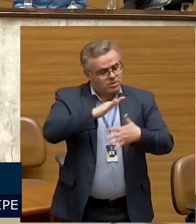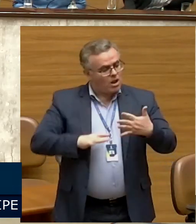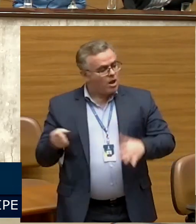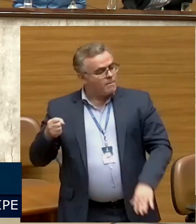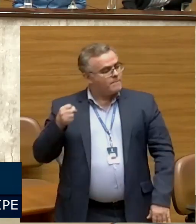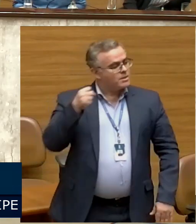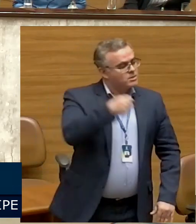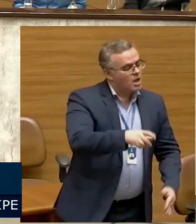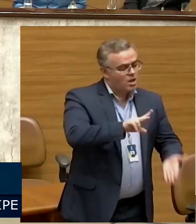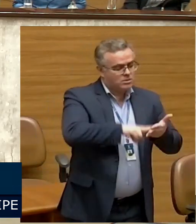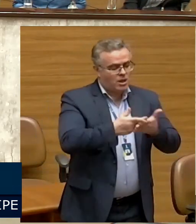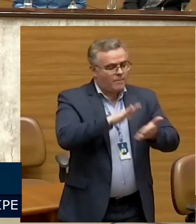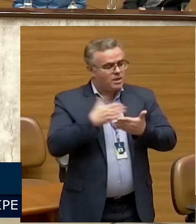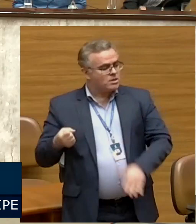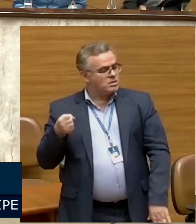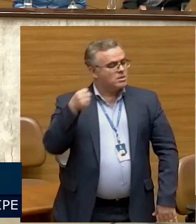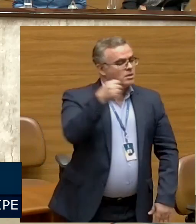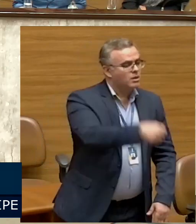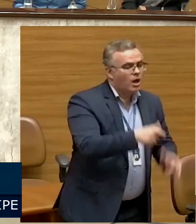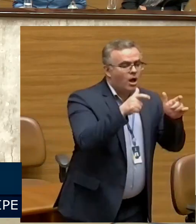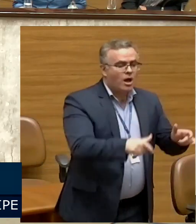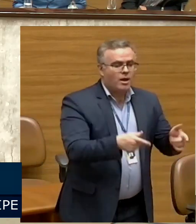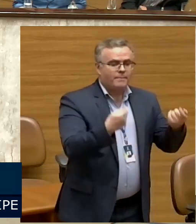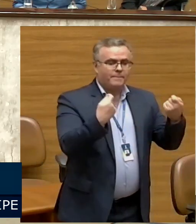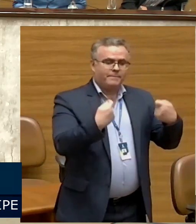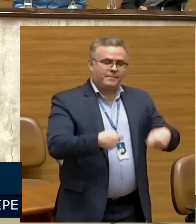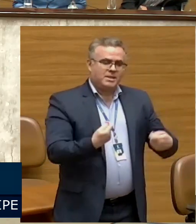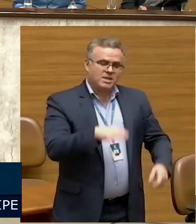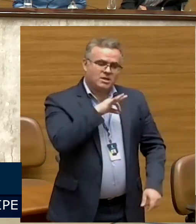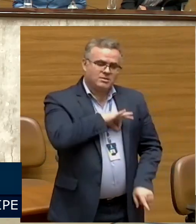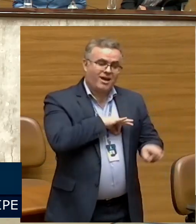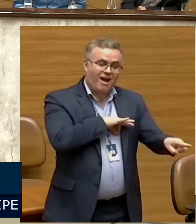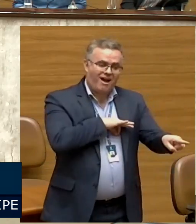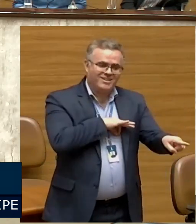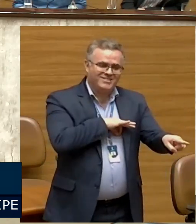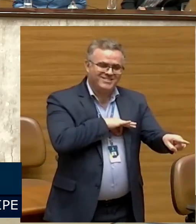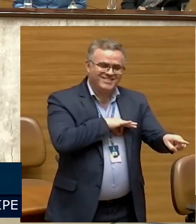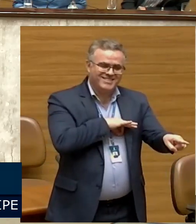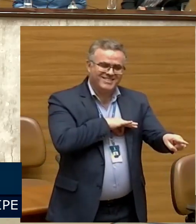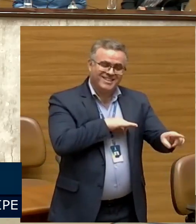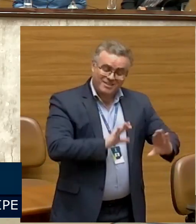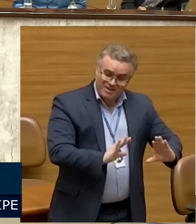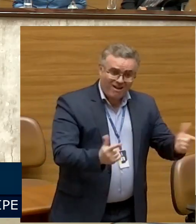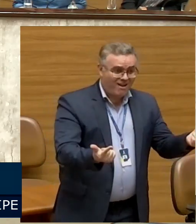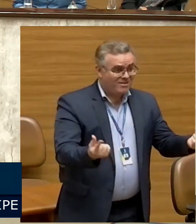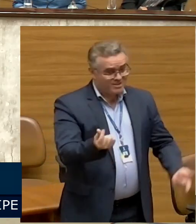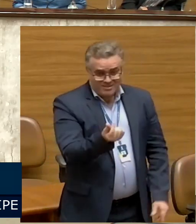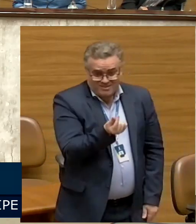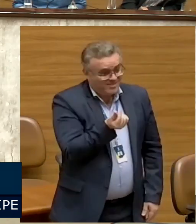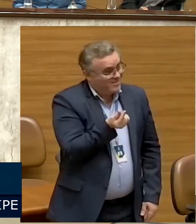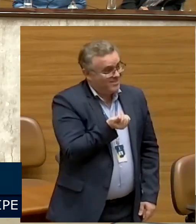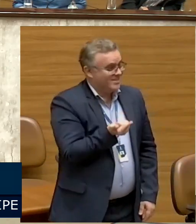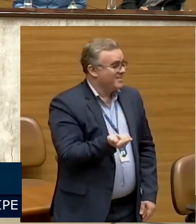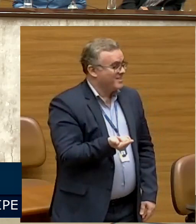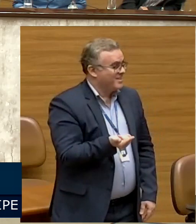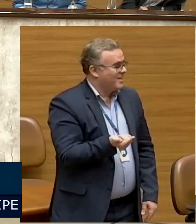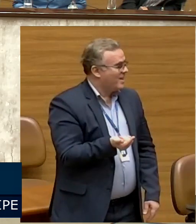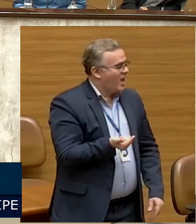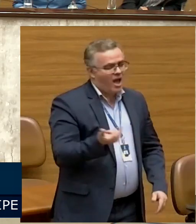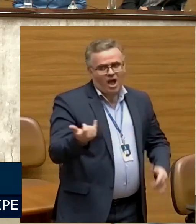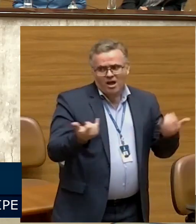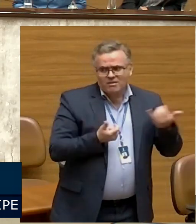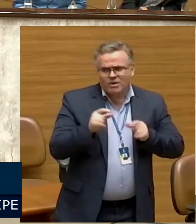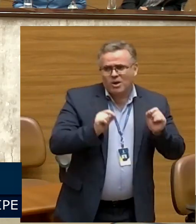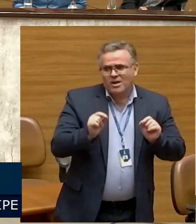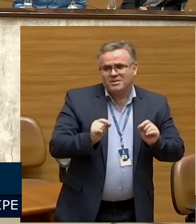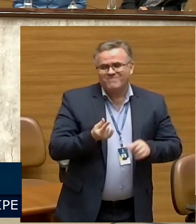intérprete de Libras nas instituições, nas escolas, professor, precisa. Tudo que eles dizem é que não tem aqué, que não tem